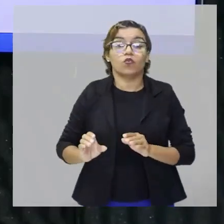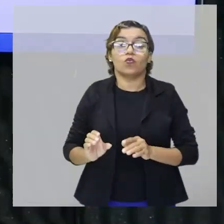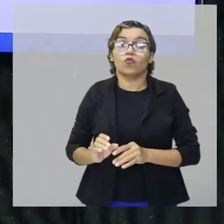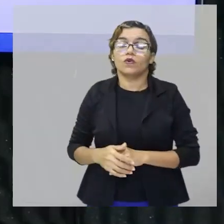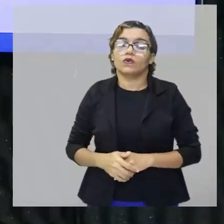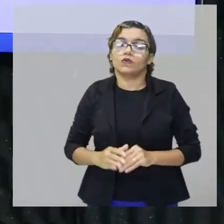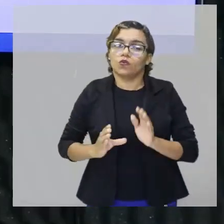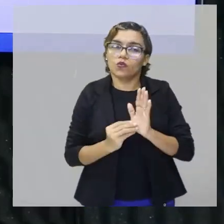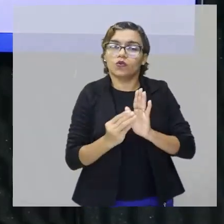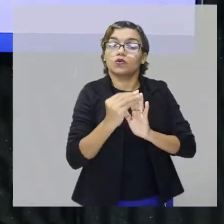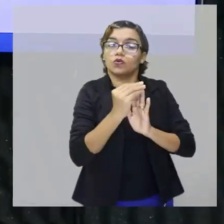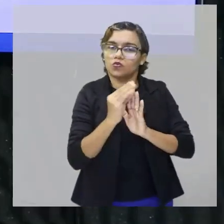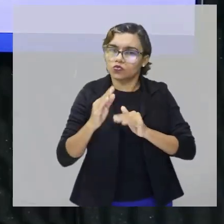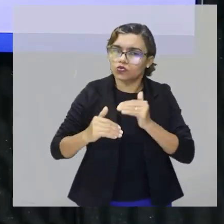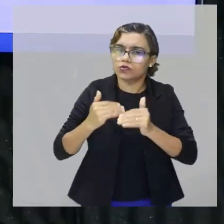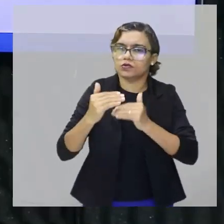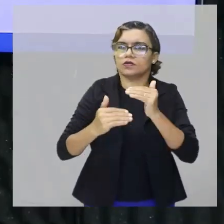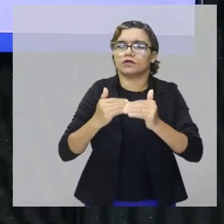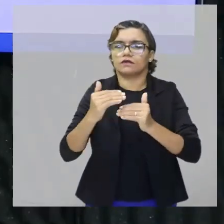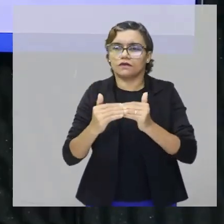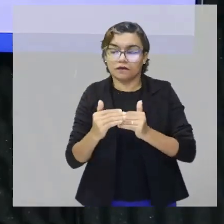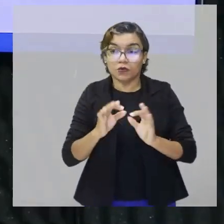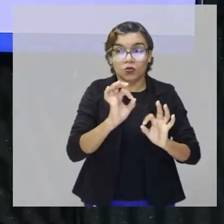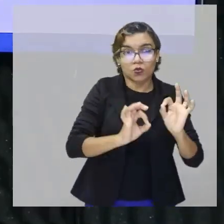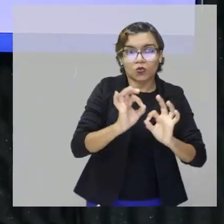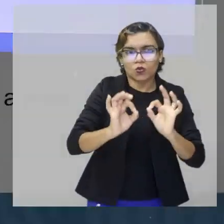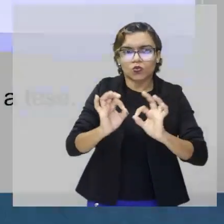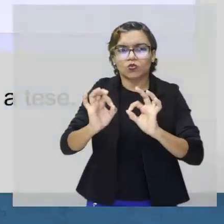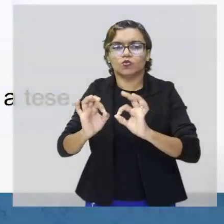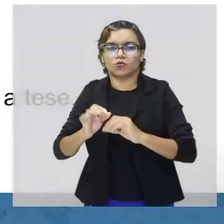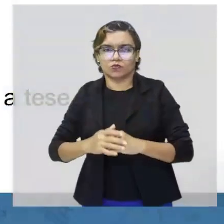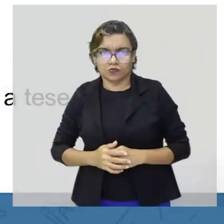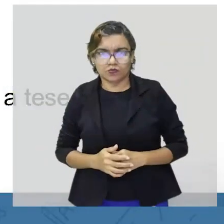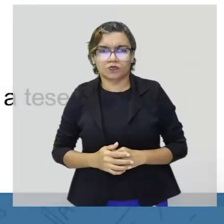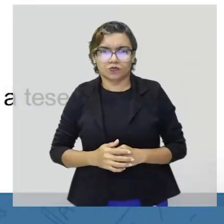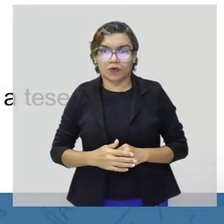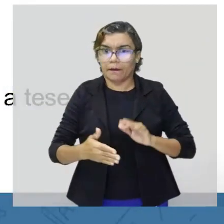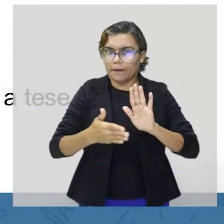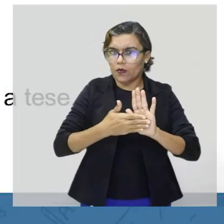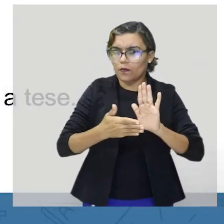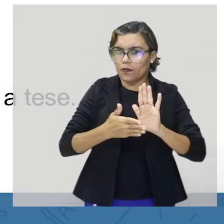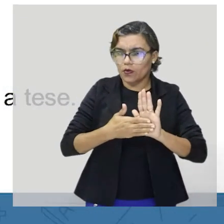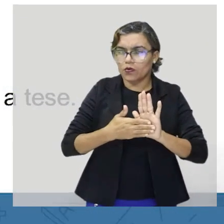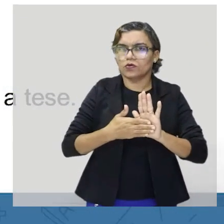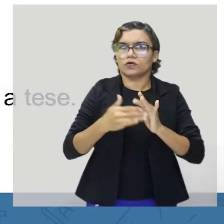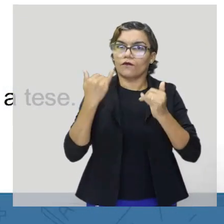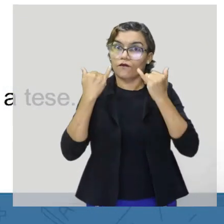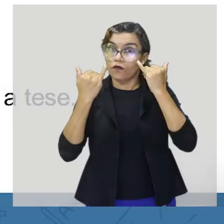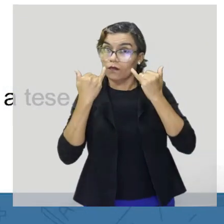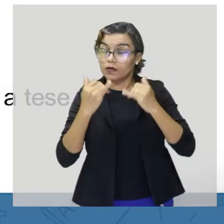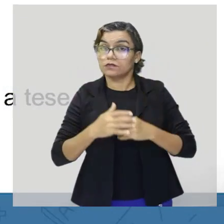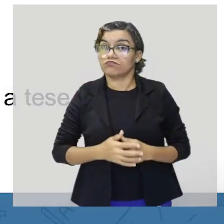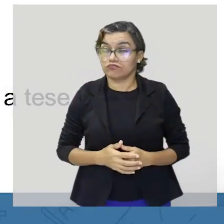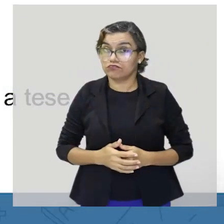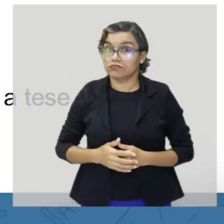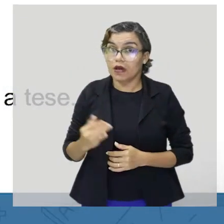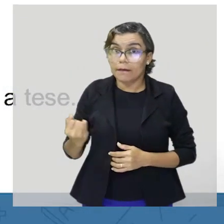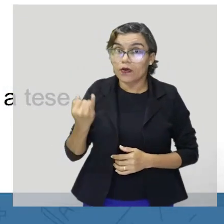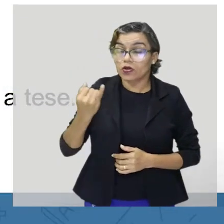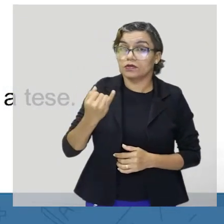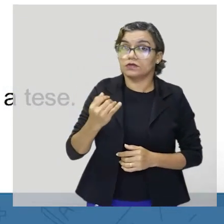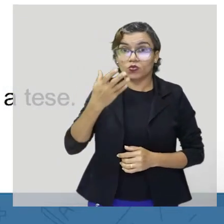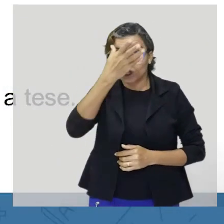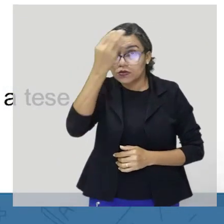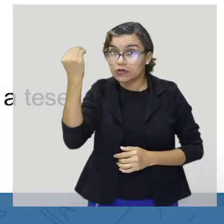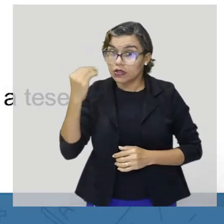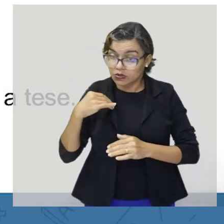vai variar conforme as propostas do texto e das informações que você tem ao seu dispor. Não se esqueça de que o desenvolvimento precisa